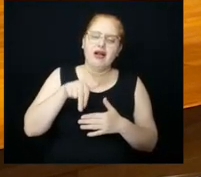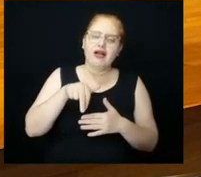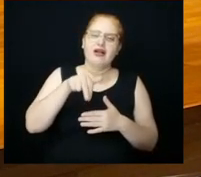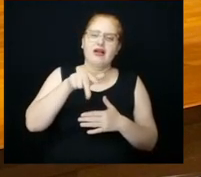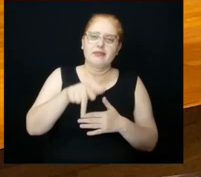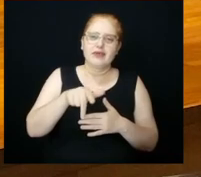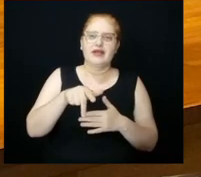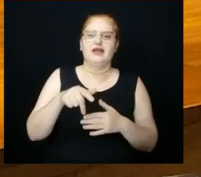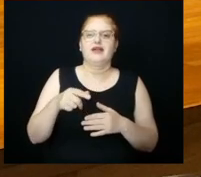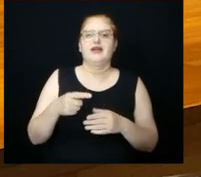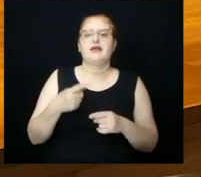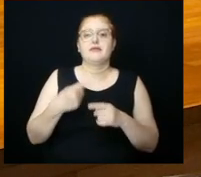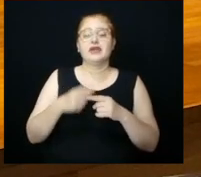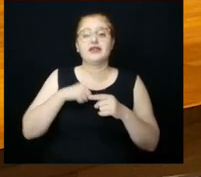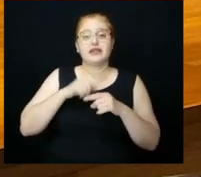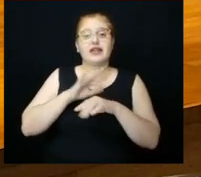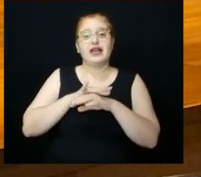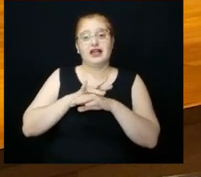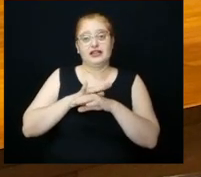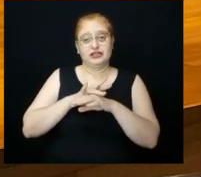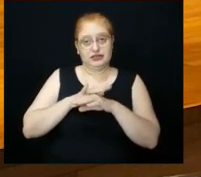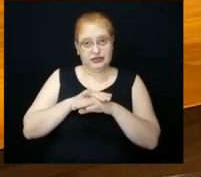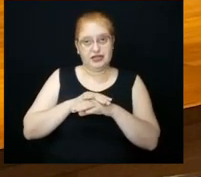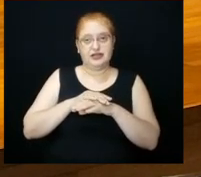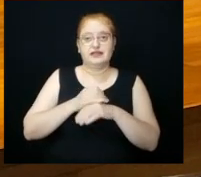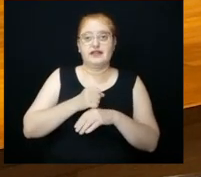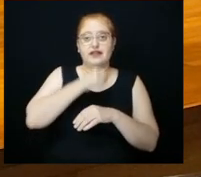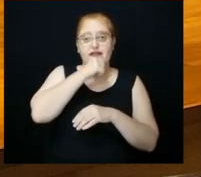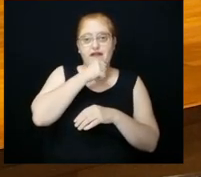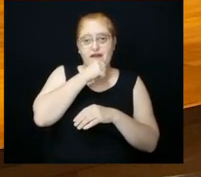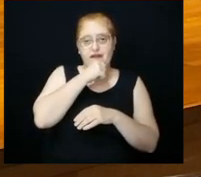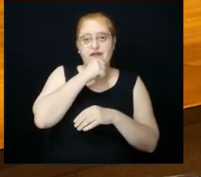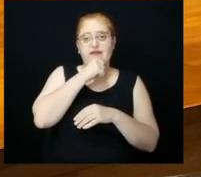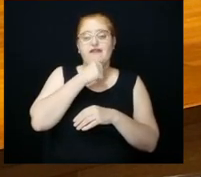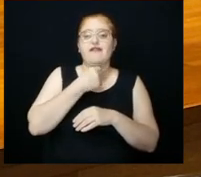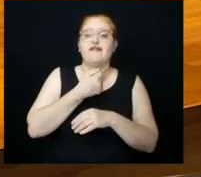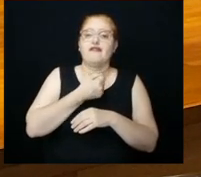da doença que, ainda há pouco, o arrastara quase até a morte.